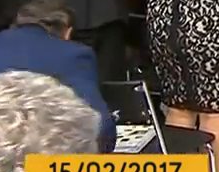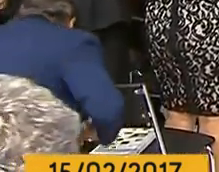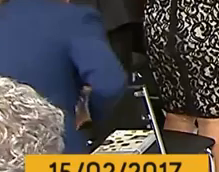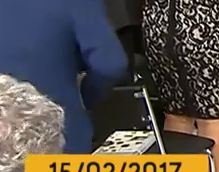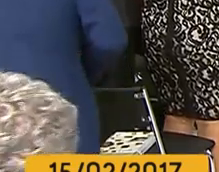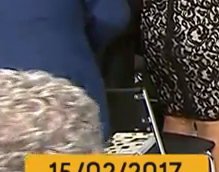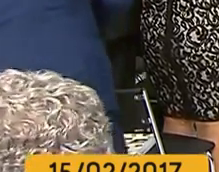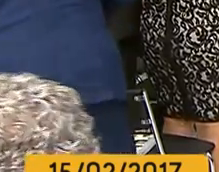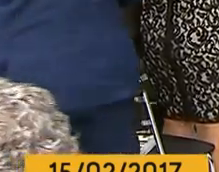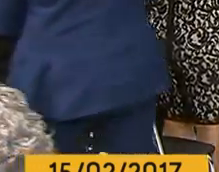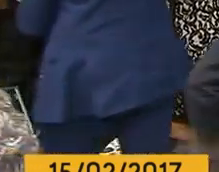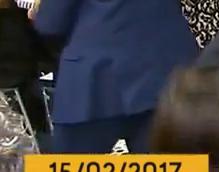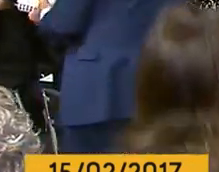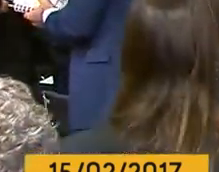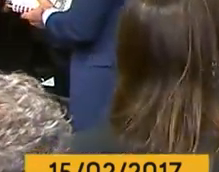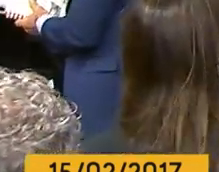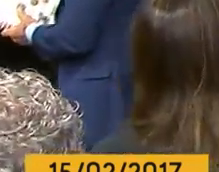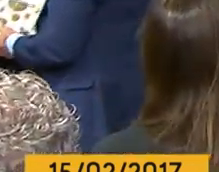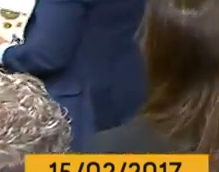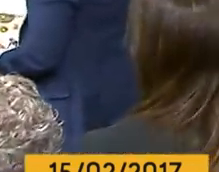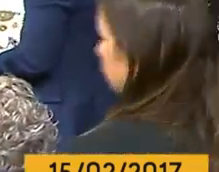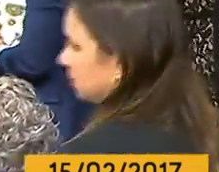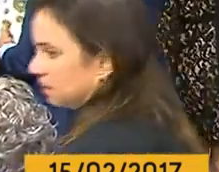Está encerrada esta cerimônia.